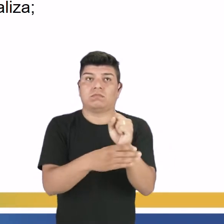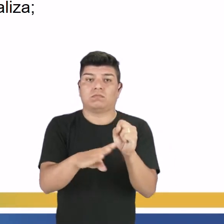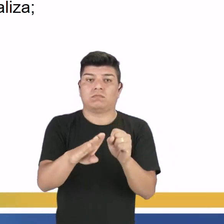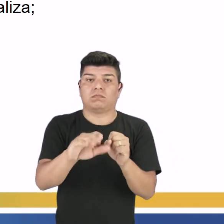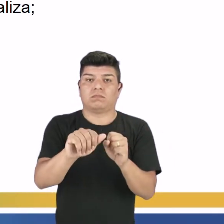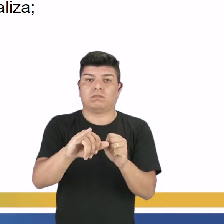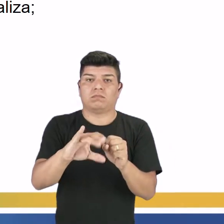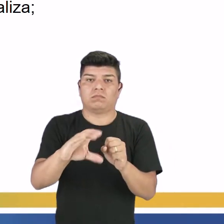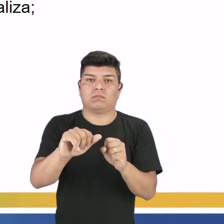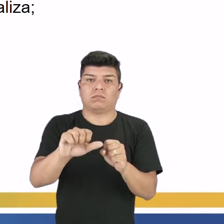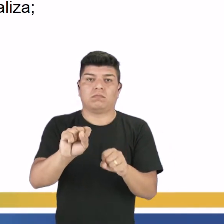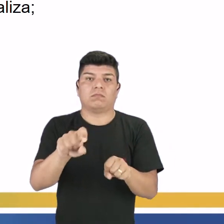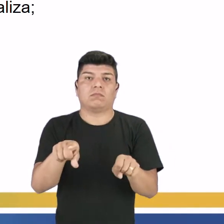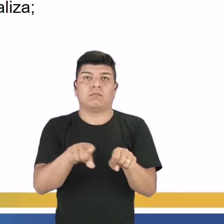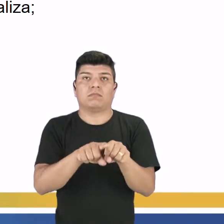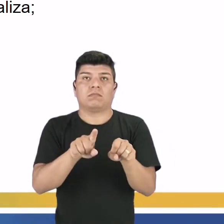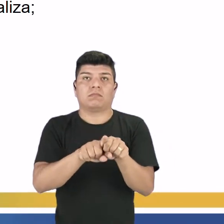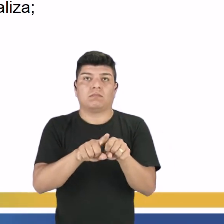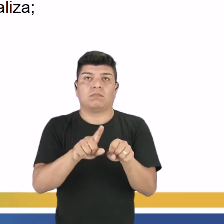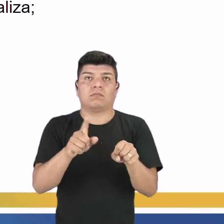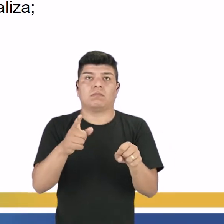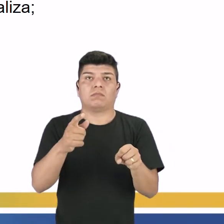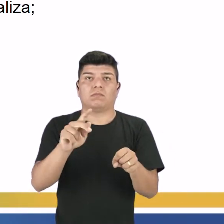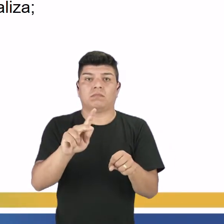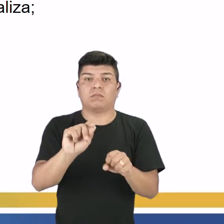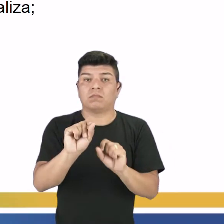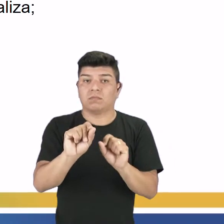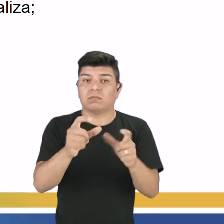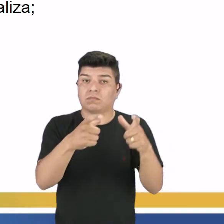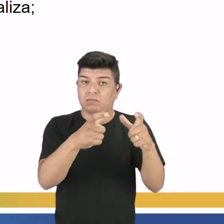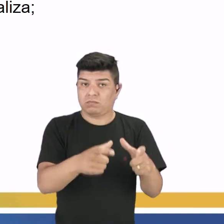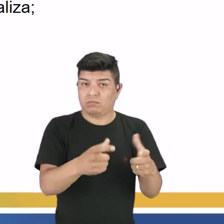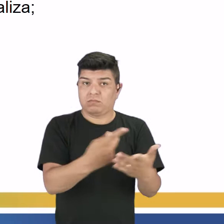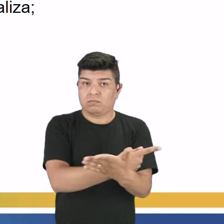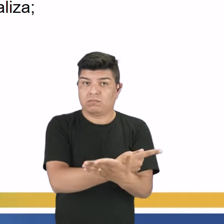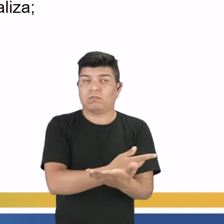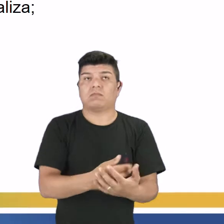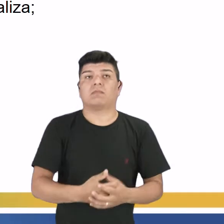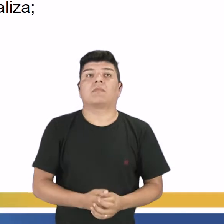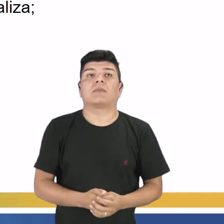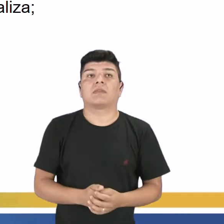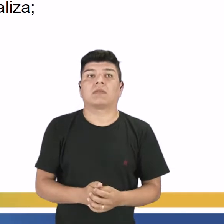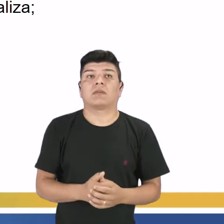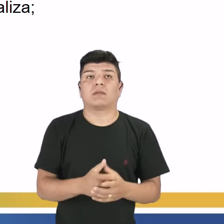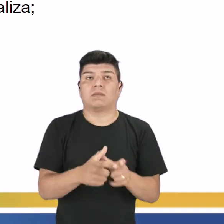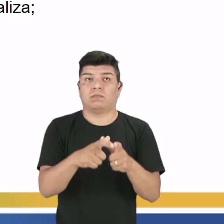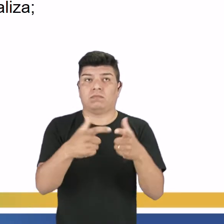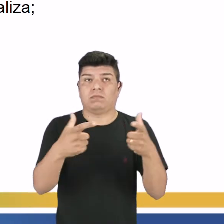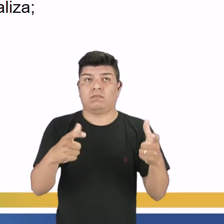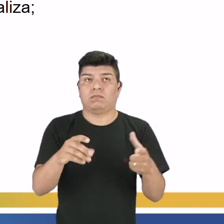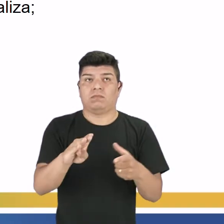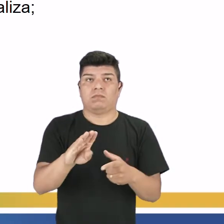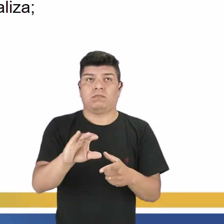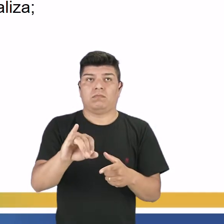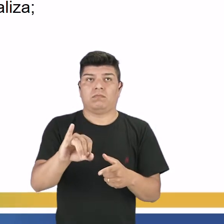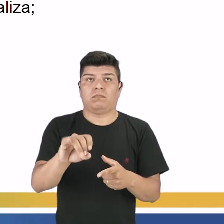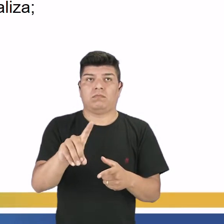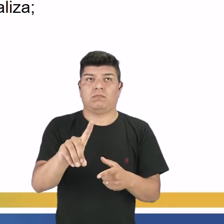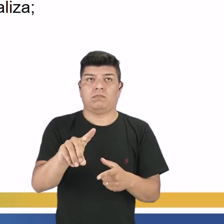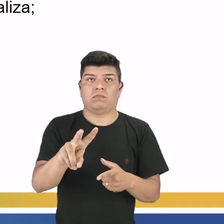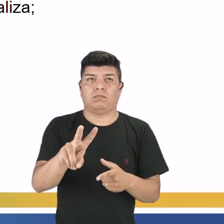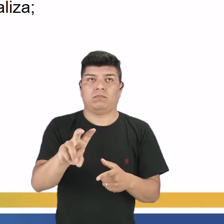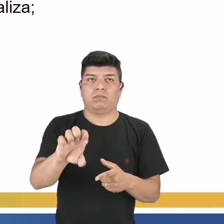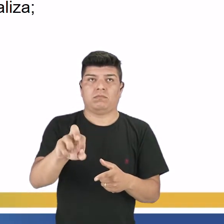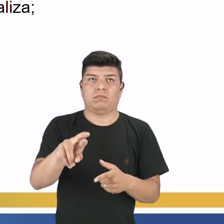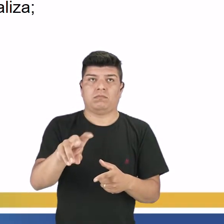bacias hidrográficas, em que a atividade se localiza. Maior biodiversidade. Retenção